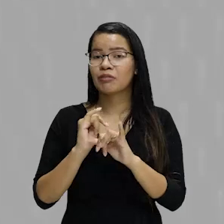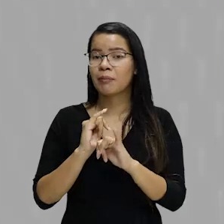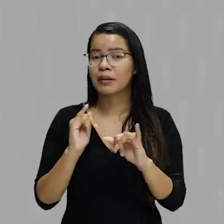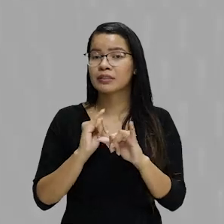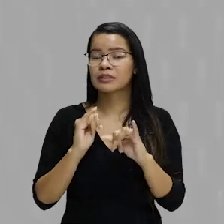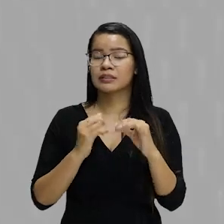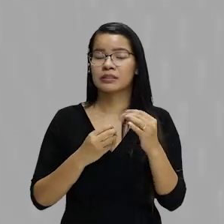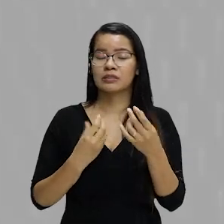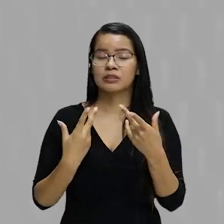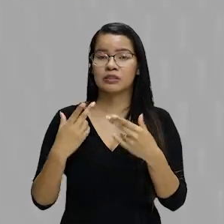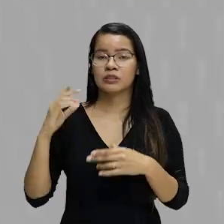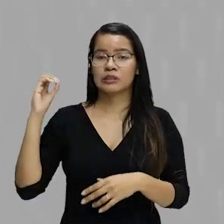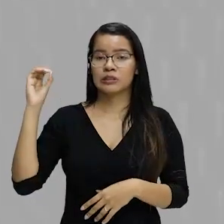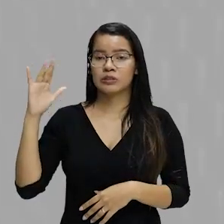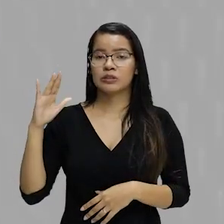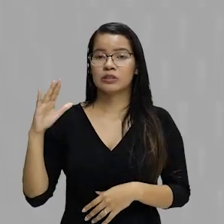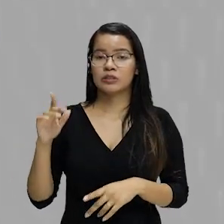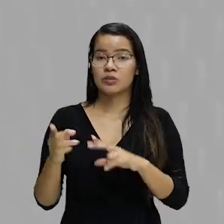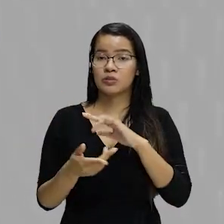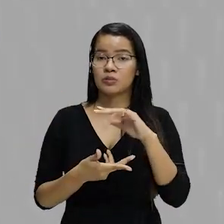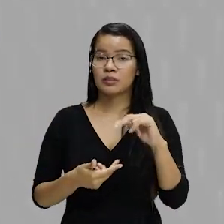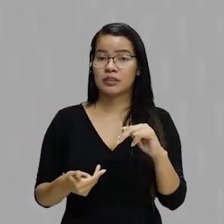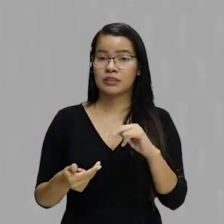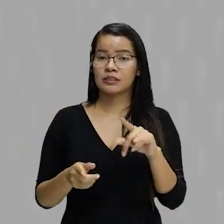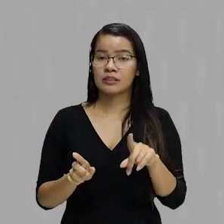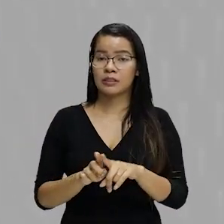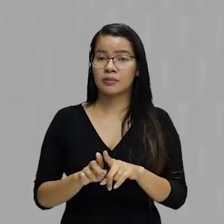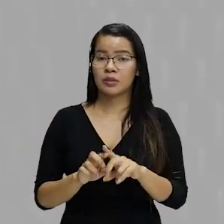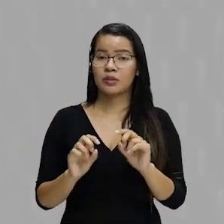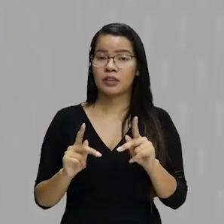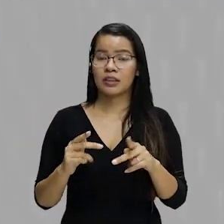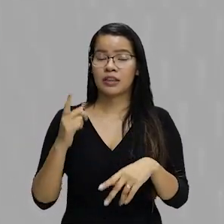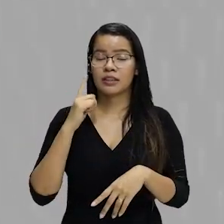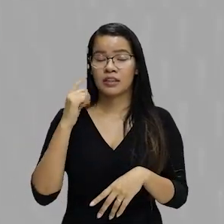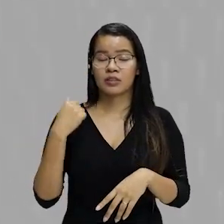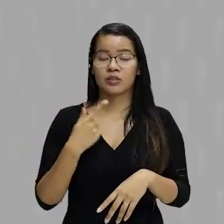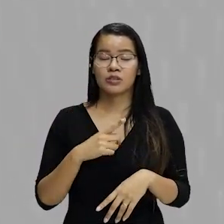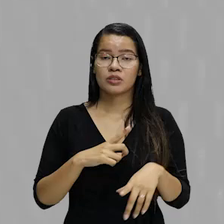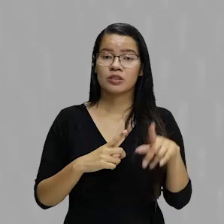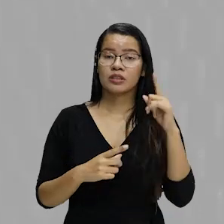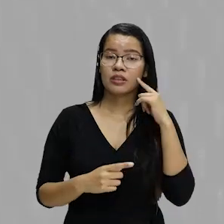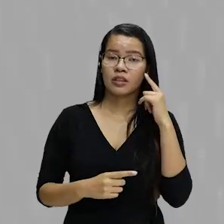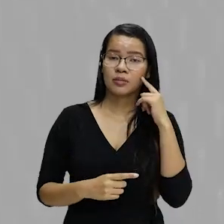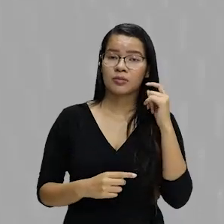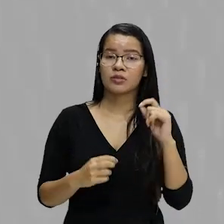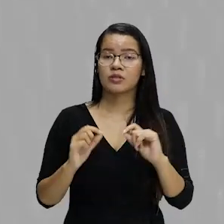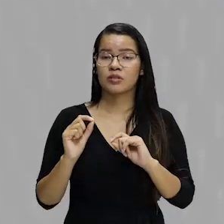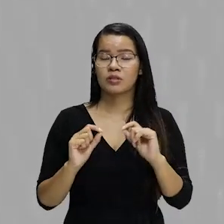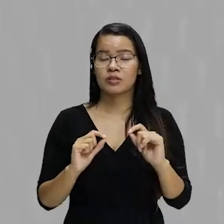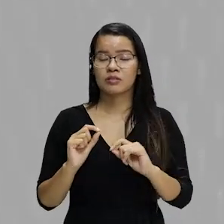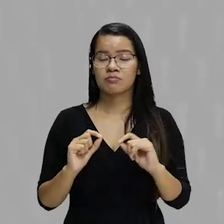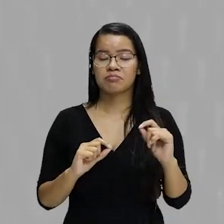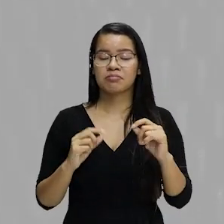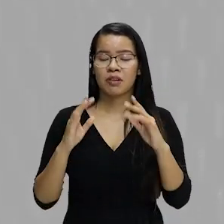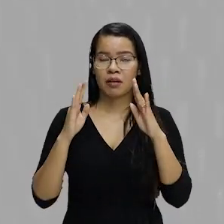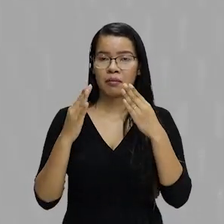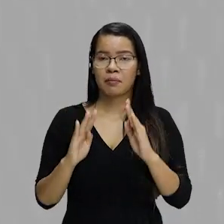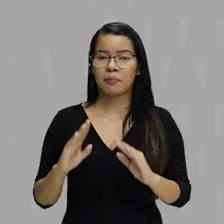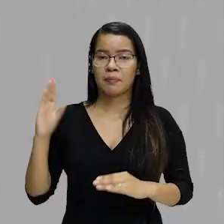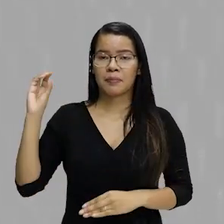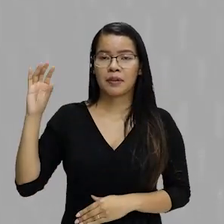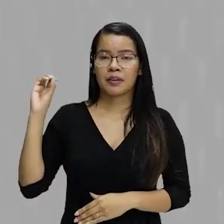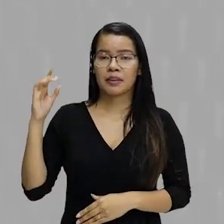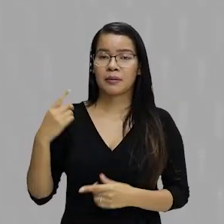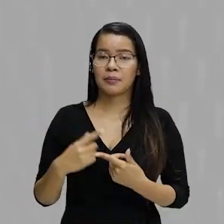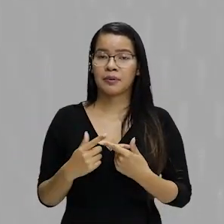as estrelas quanto os planetas, certo? A ideia que nós temos, aquilo que nós observamos que esteja piscando é